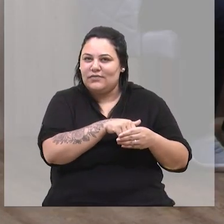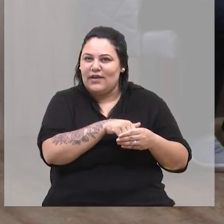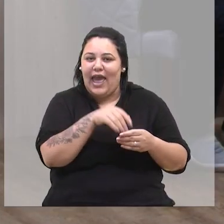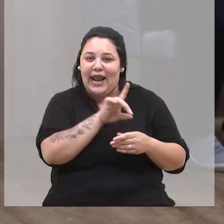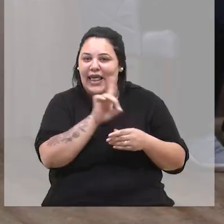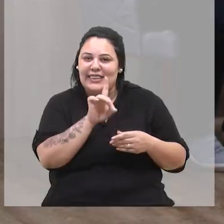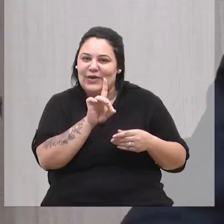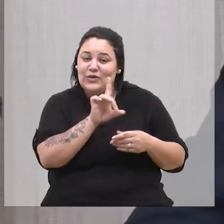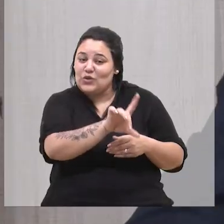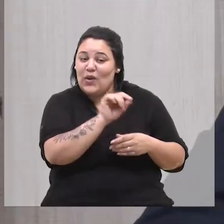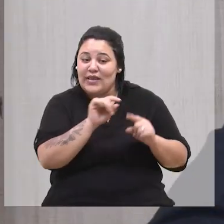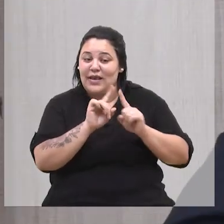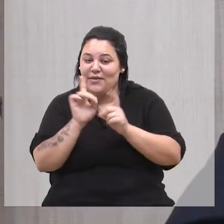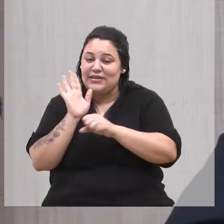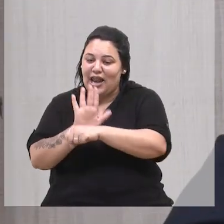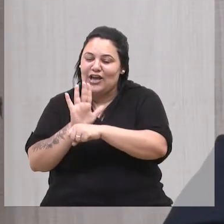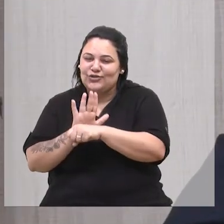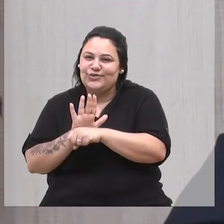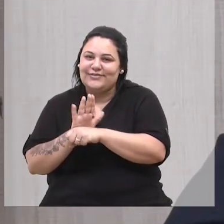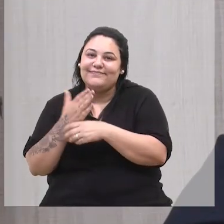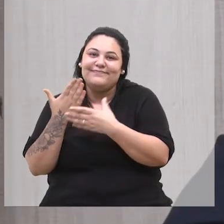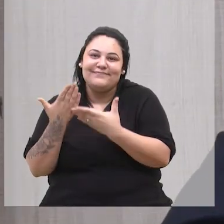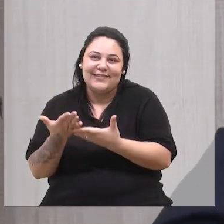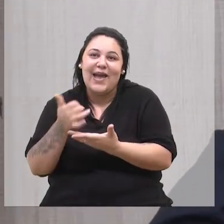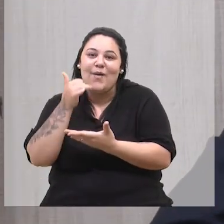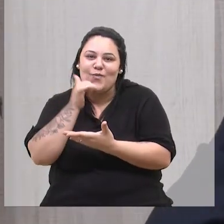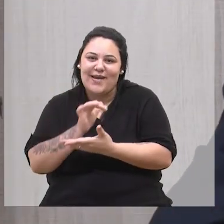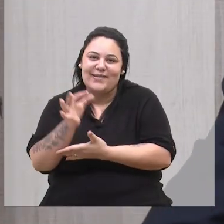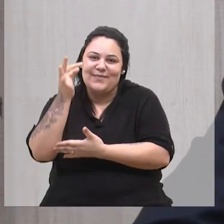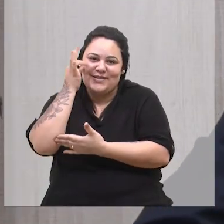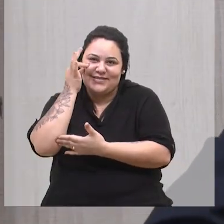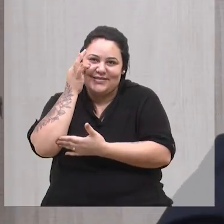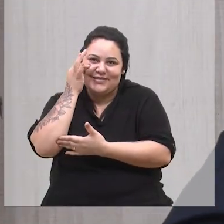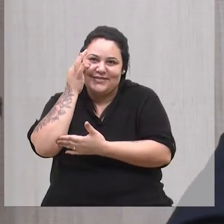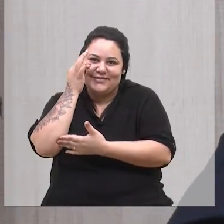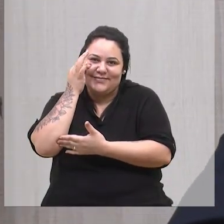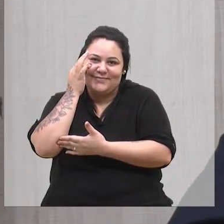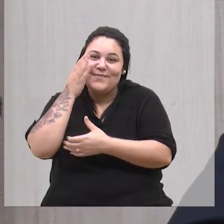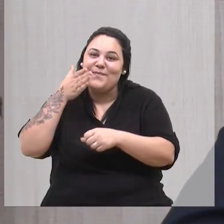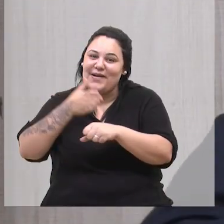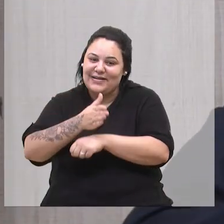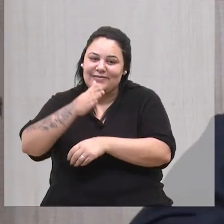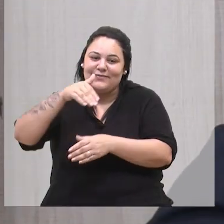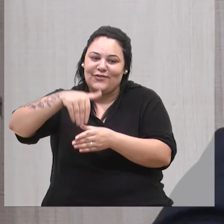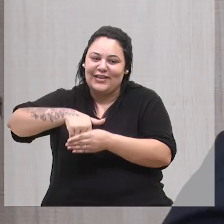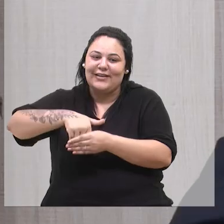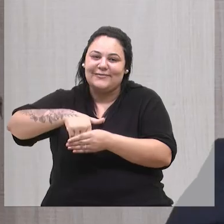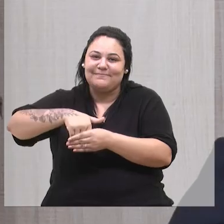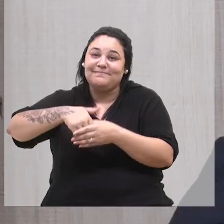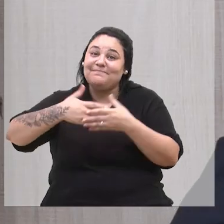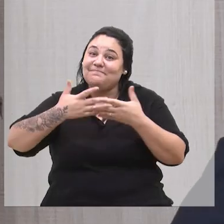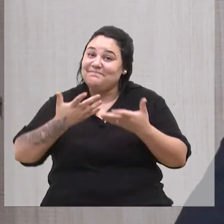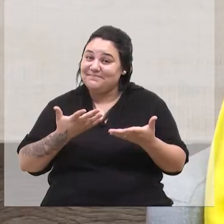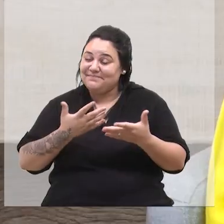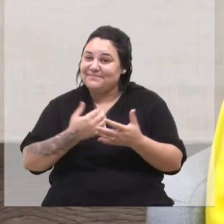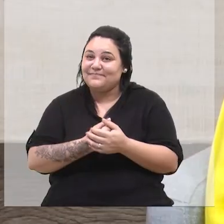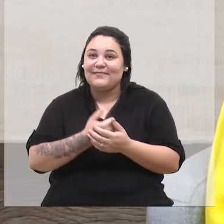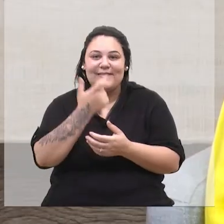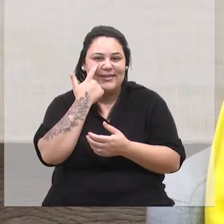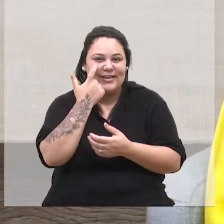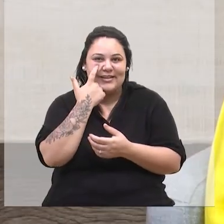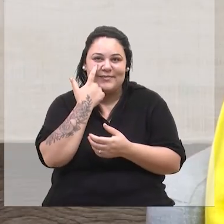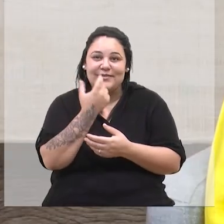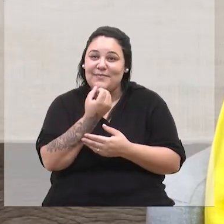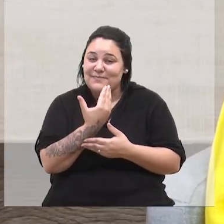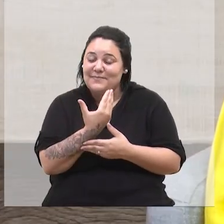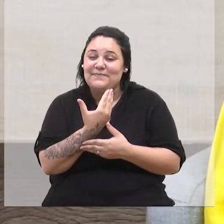pouco ela não se elege, mas ajuda na nominata do partido. Aí quando vê a mulher está lá eleita. Bom, agora... Olha, veja só, daria